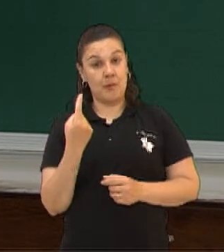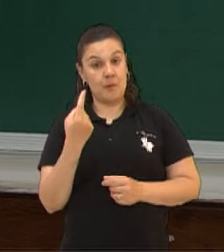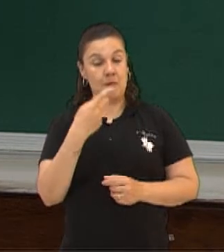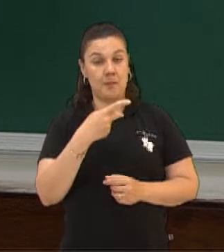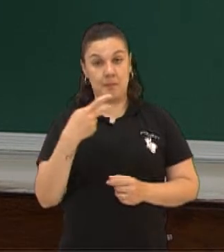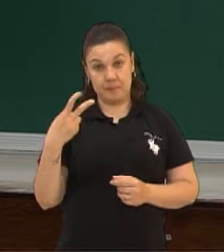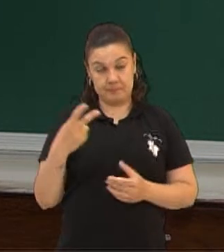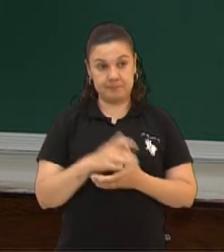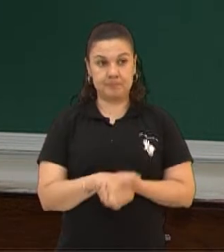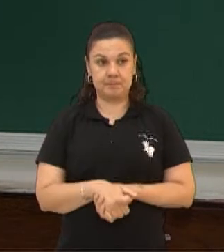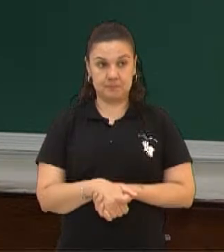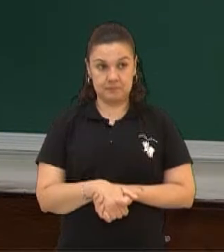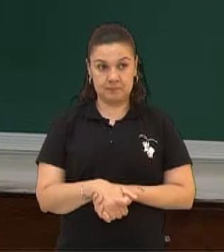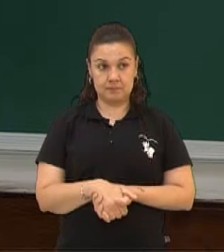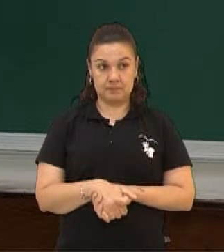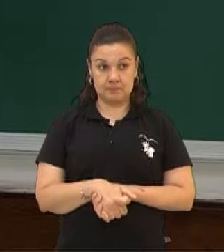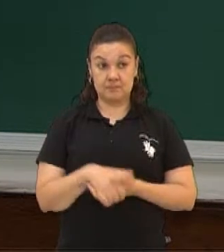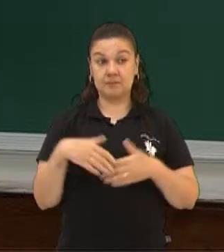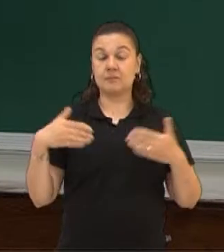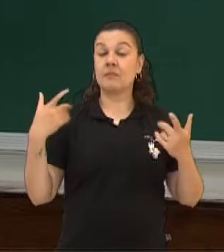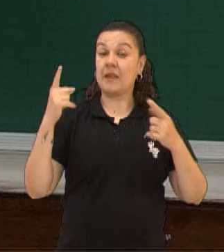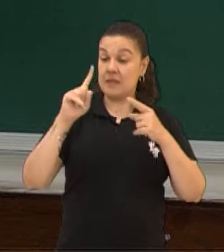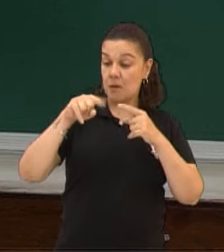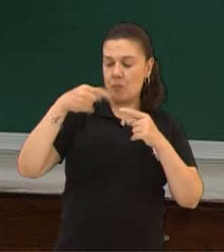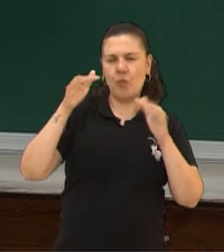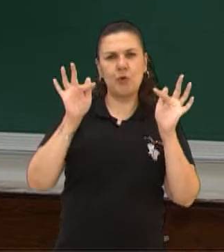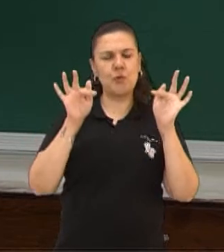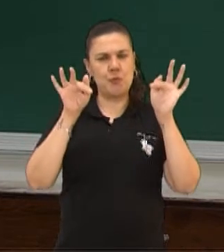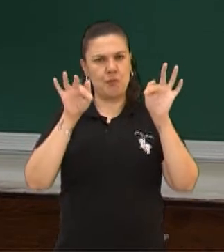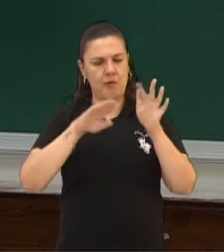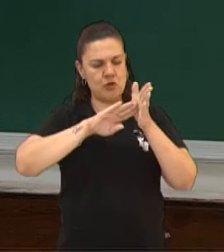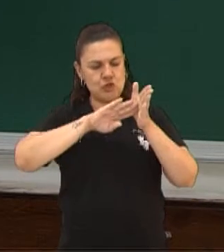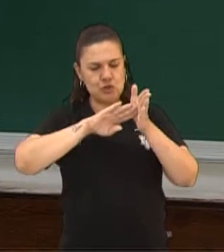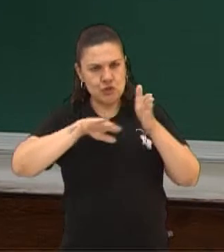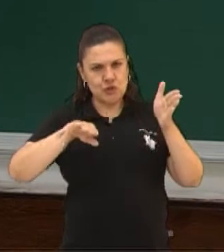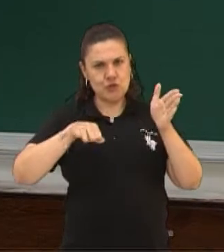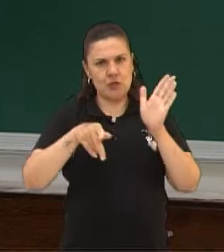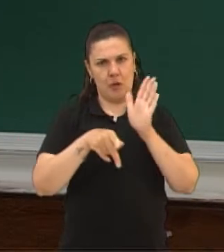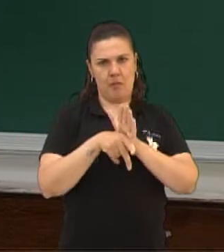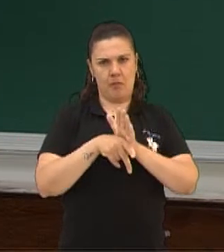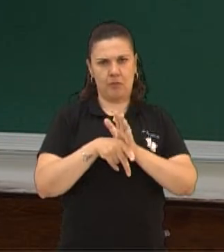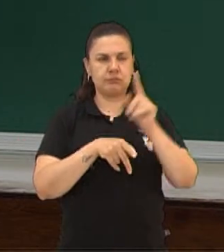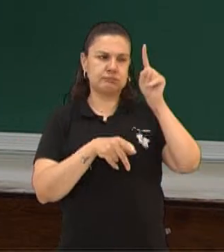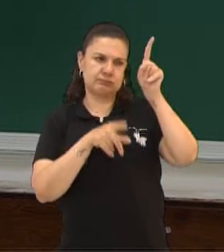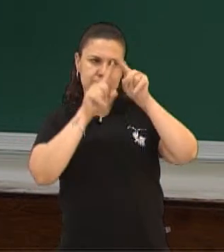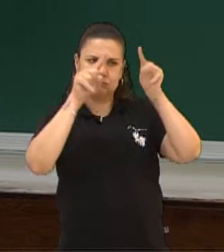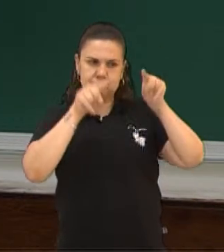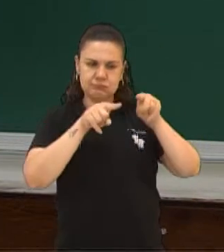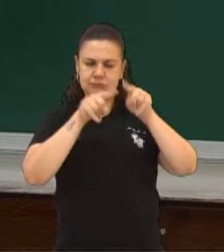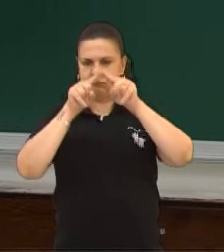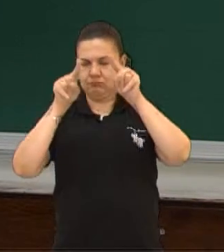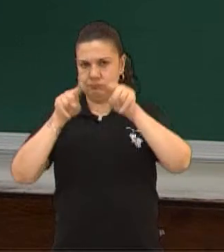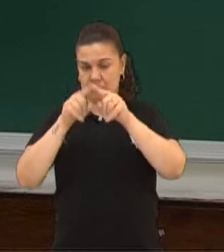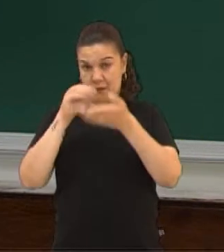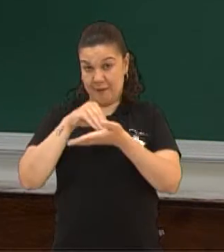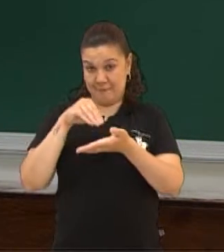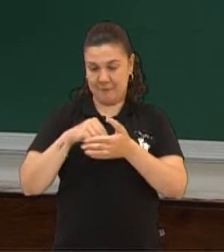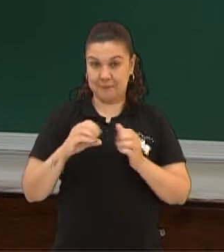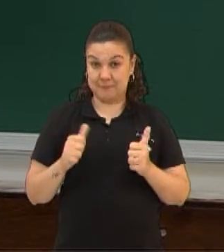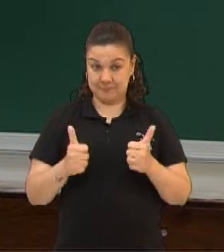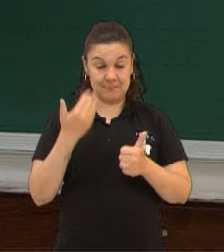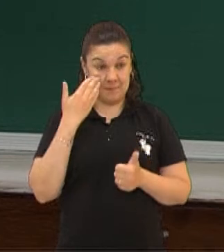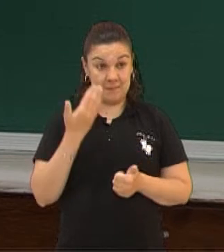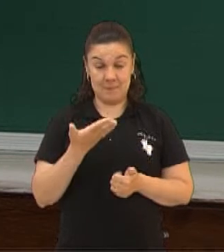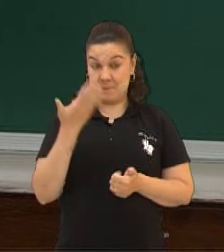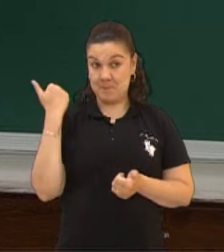e P2, que é a parede 1 e 2. Aí lá no final a gente tira os buracos que precisa, tá bom? Então presta bem